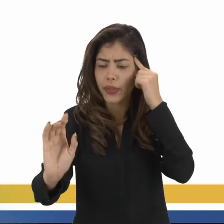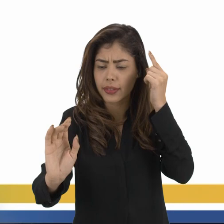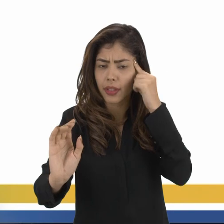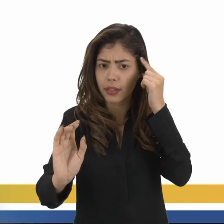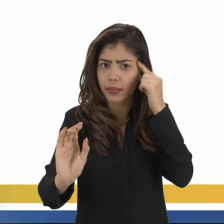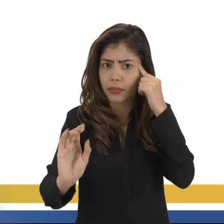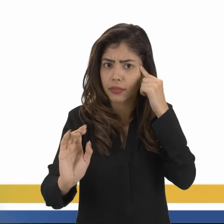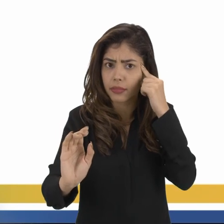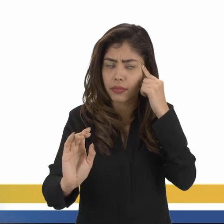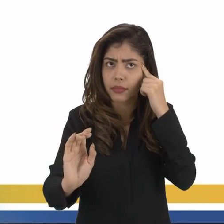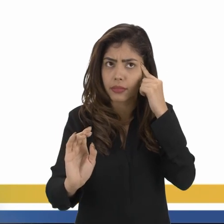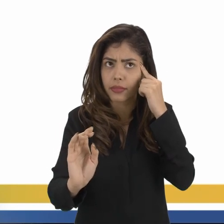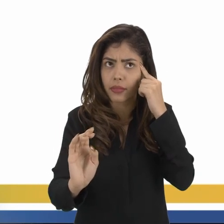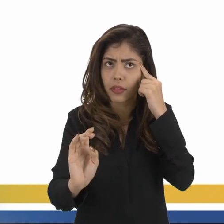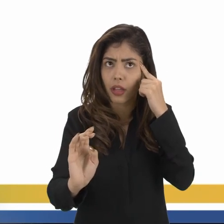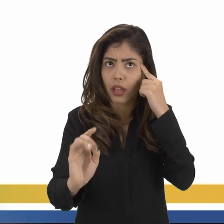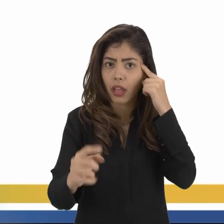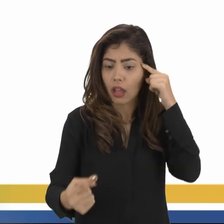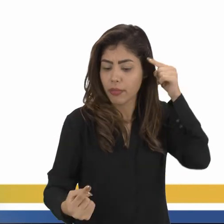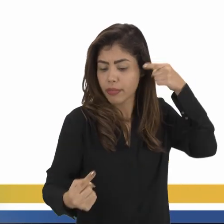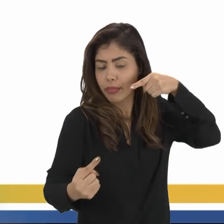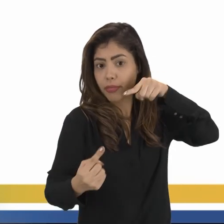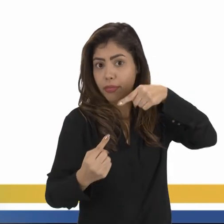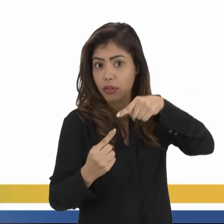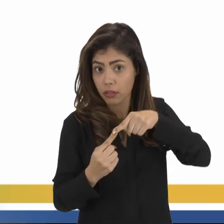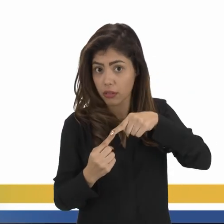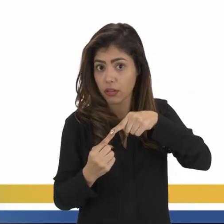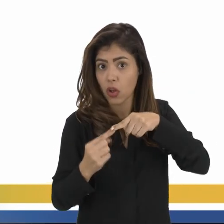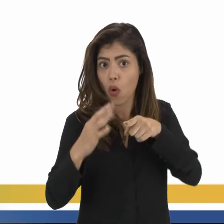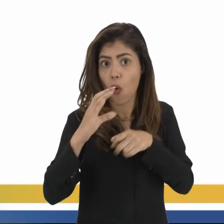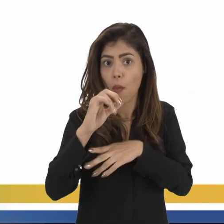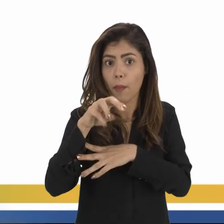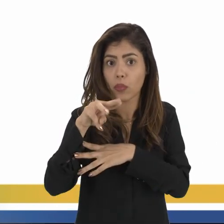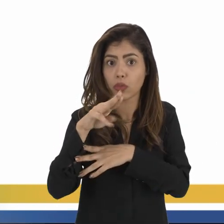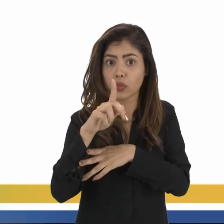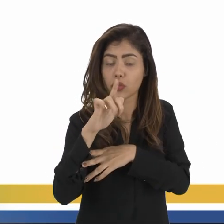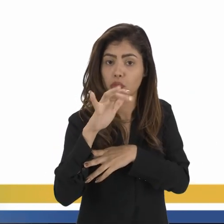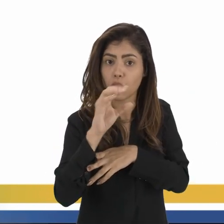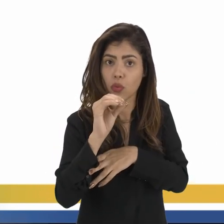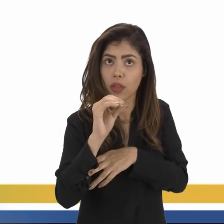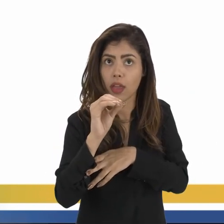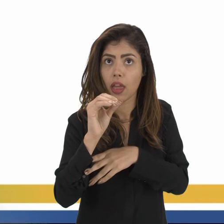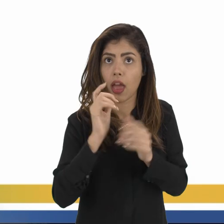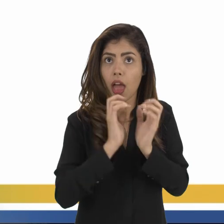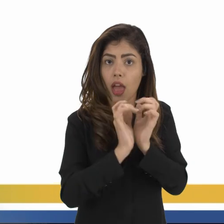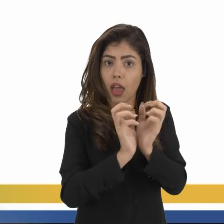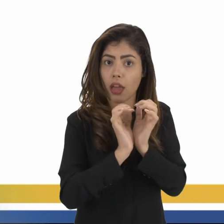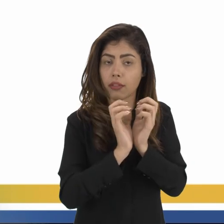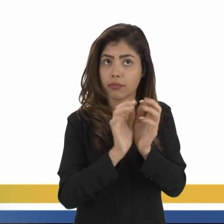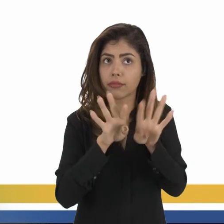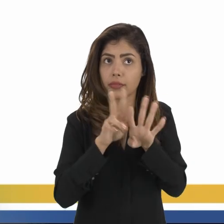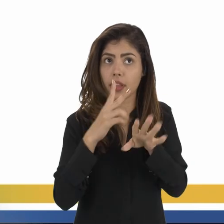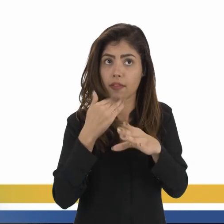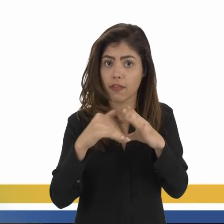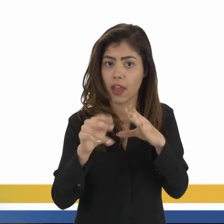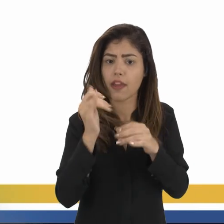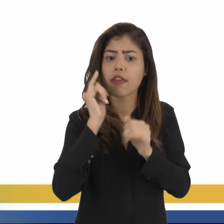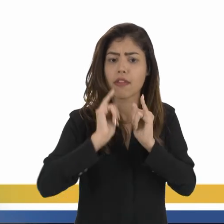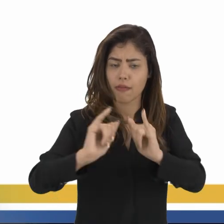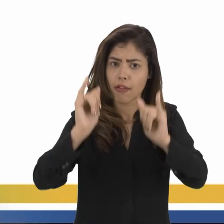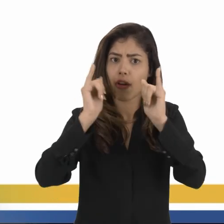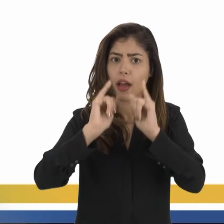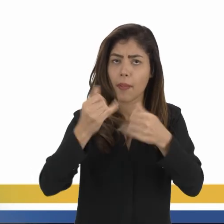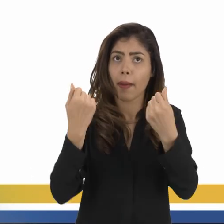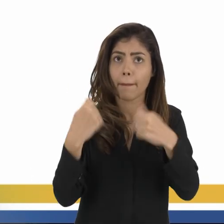vai na interação entre o neurônio e o músculo, a passagem de um neurotransmissor que vai informar